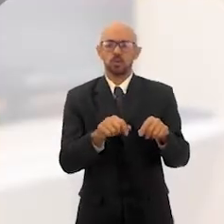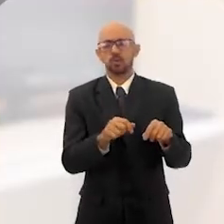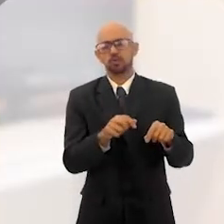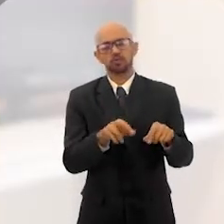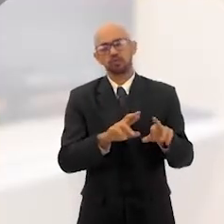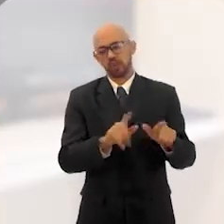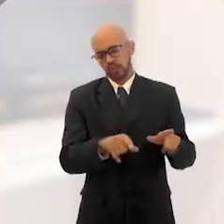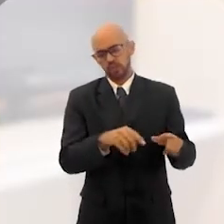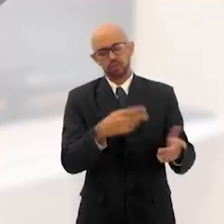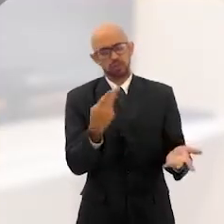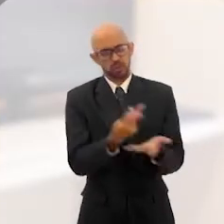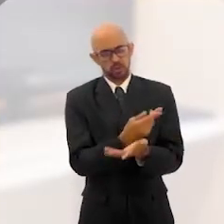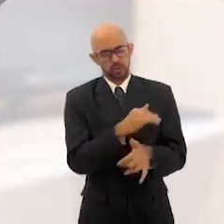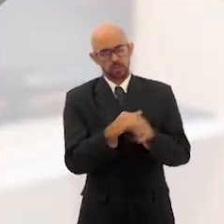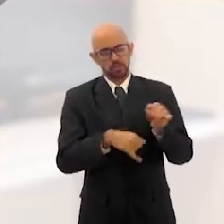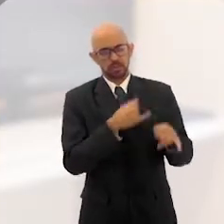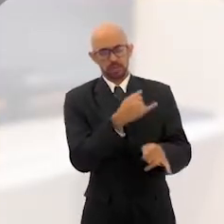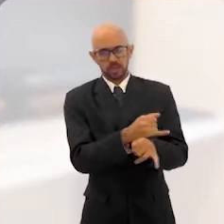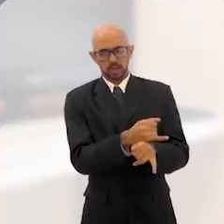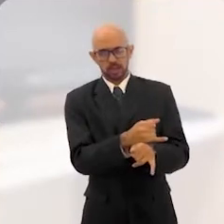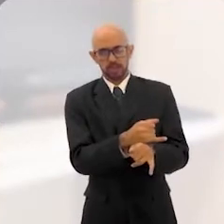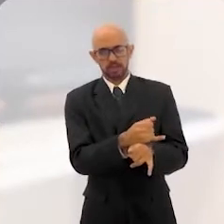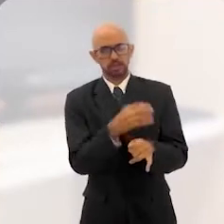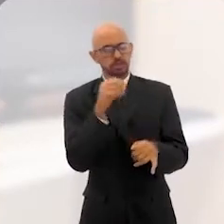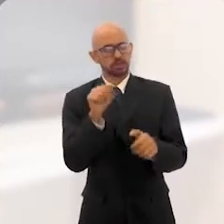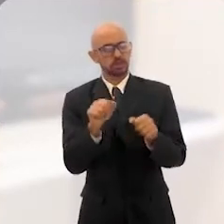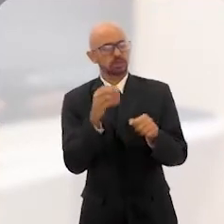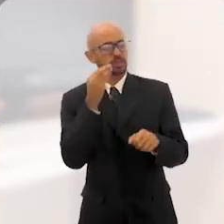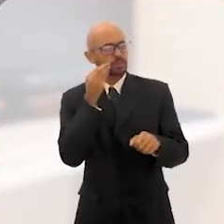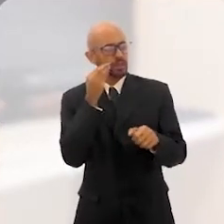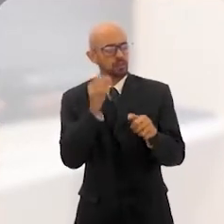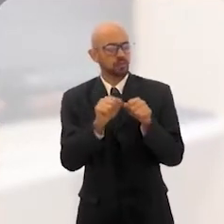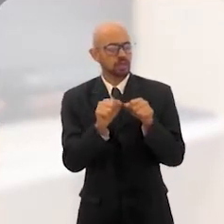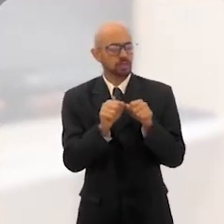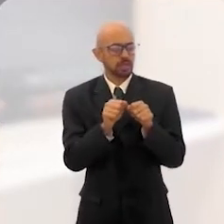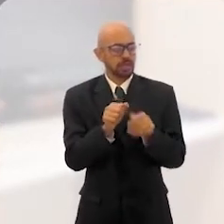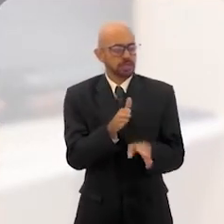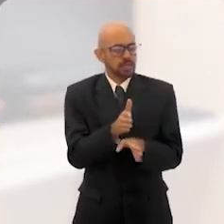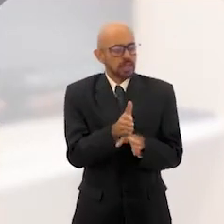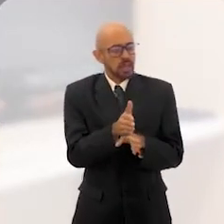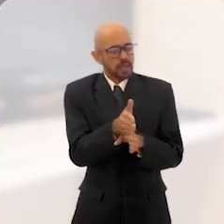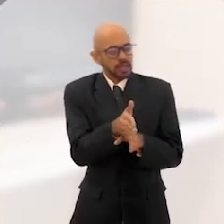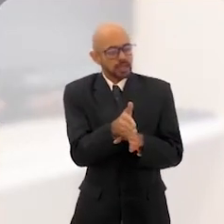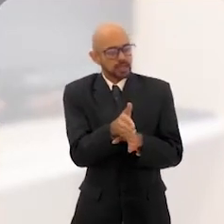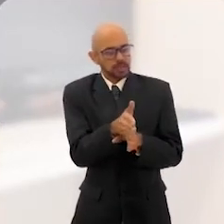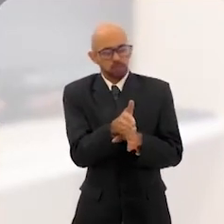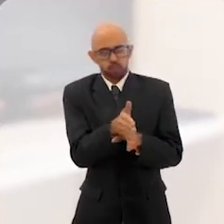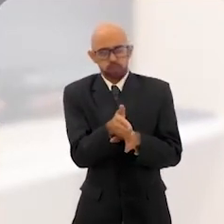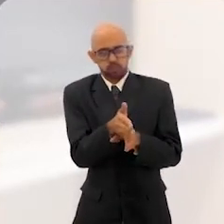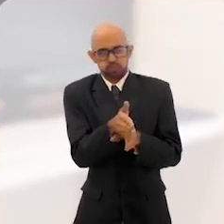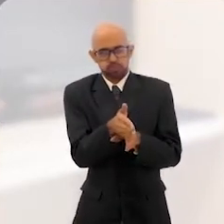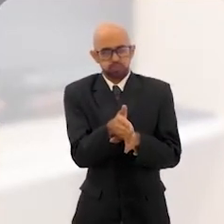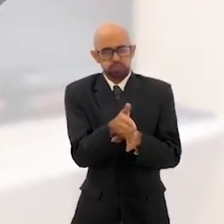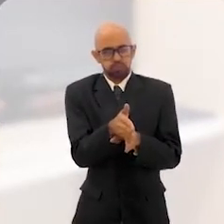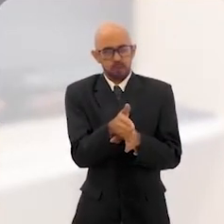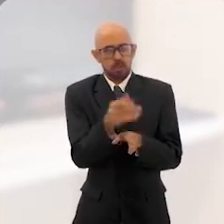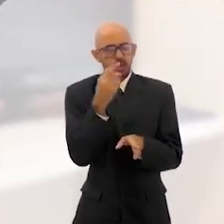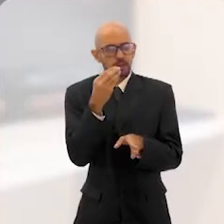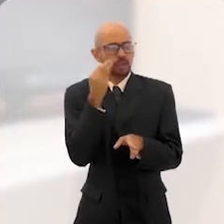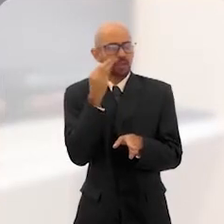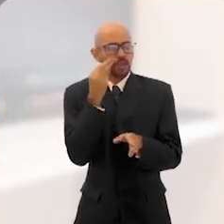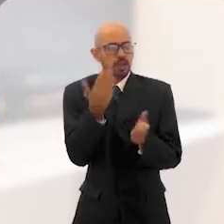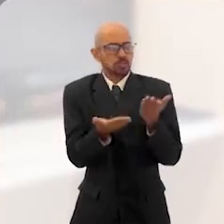que ocorre online. Tentar fazer esse, né, esse balanço, colocar na balança